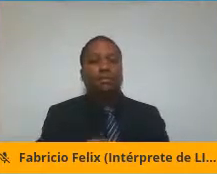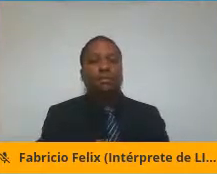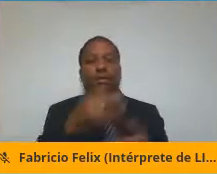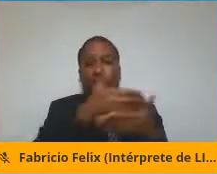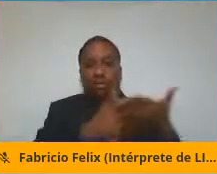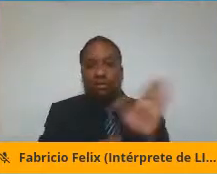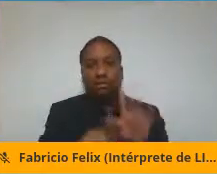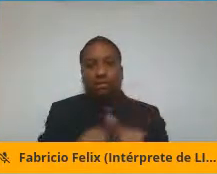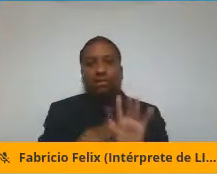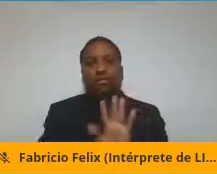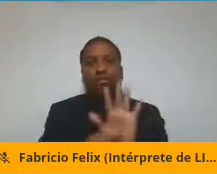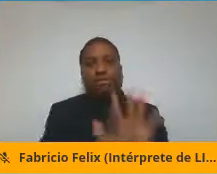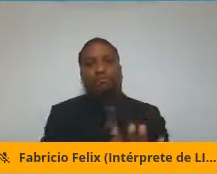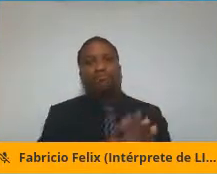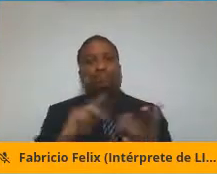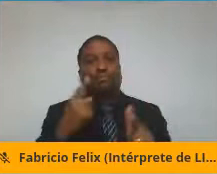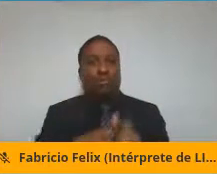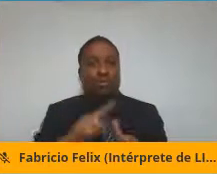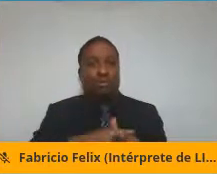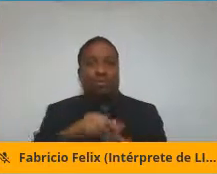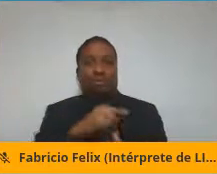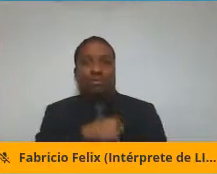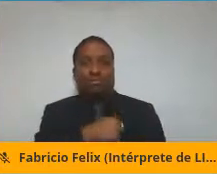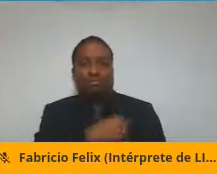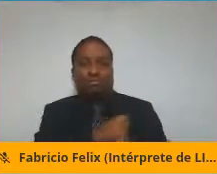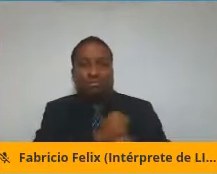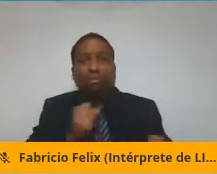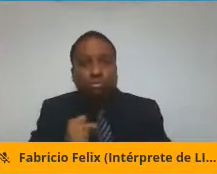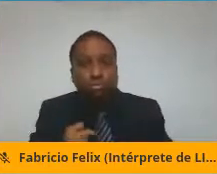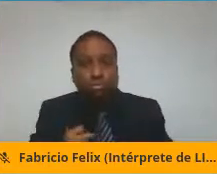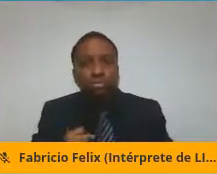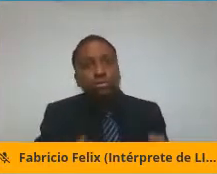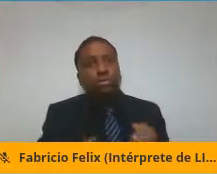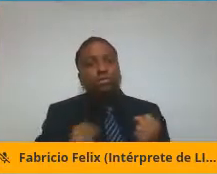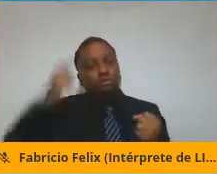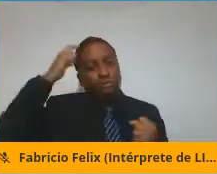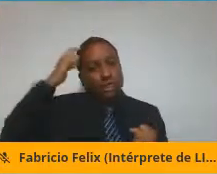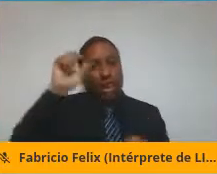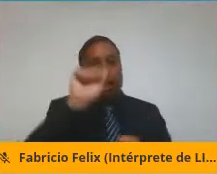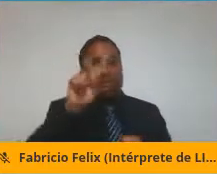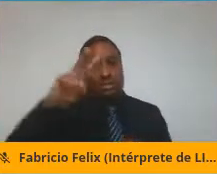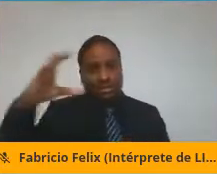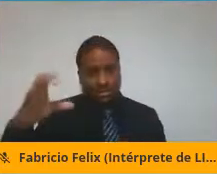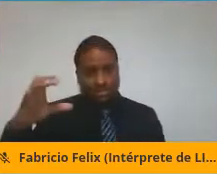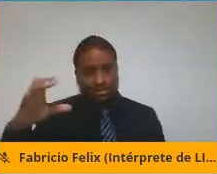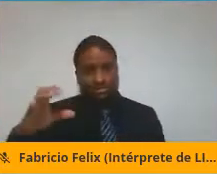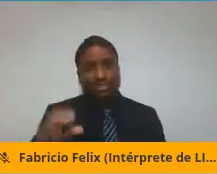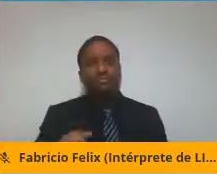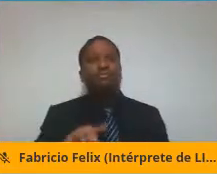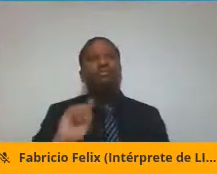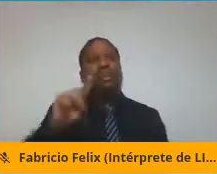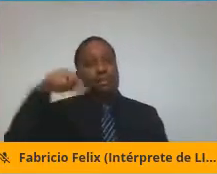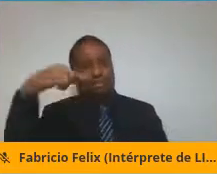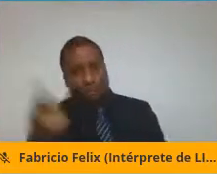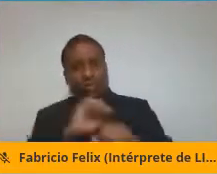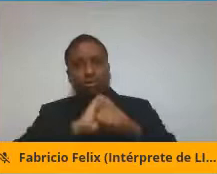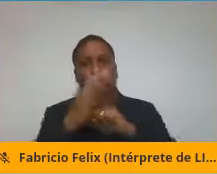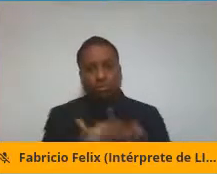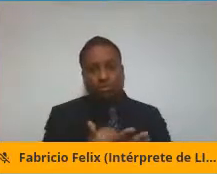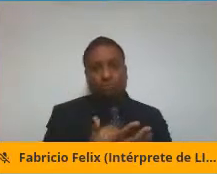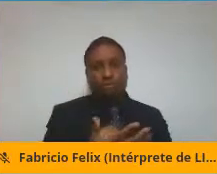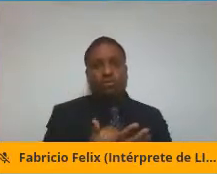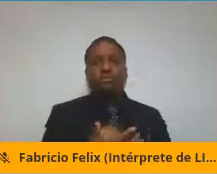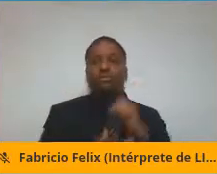mostrado eventos cardiovasculares, infarto agudo do miocárdio e acidente vascular cerebral, pós-Covid. Então, é um quadro